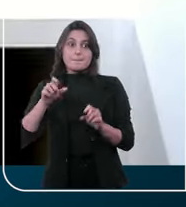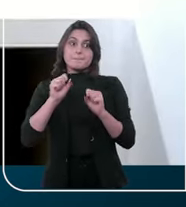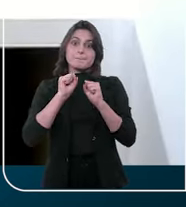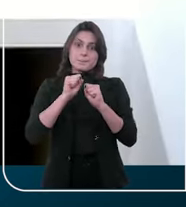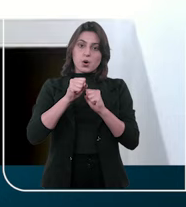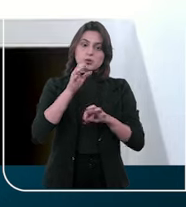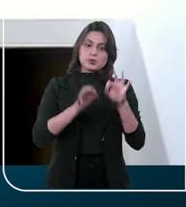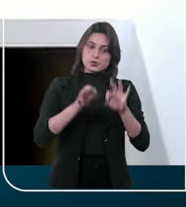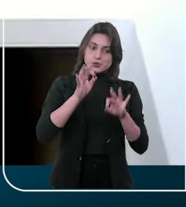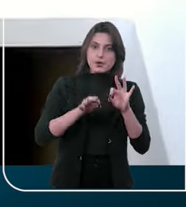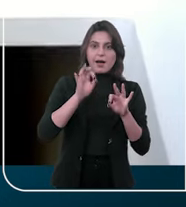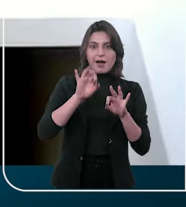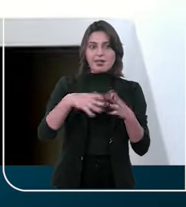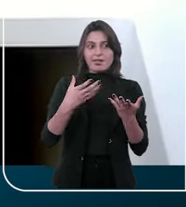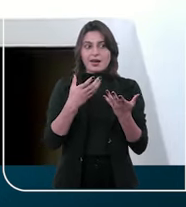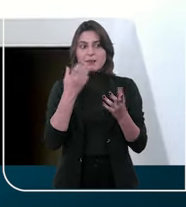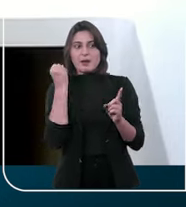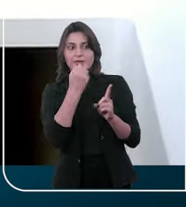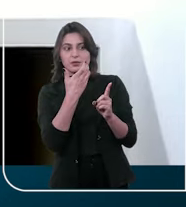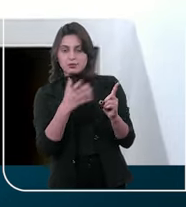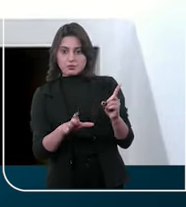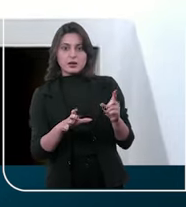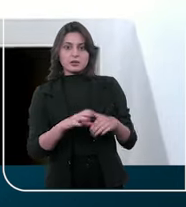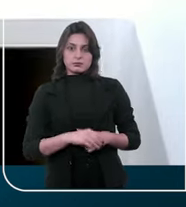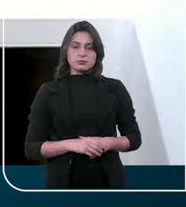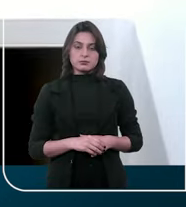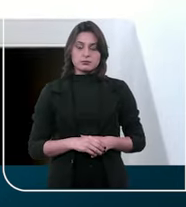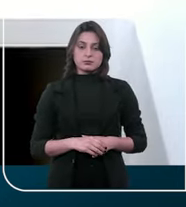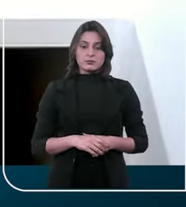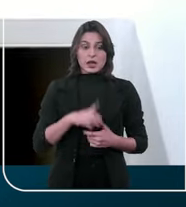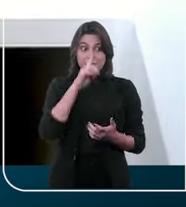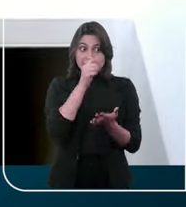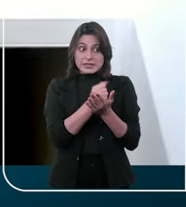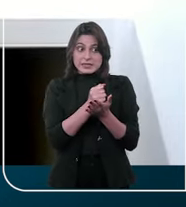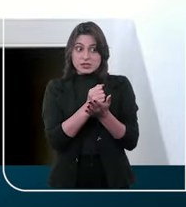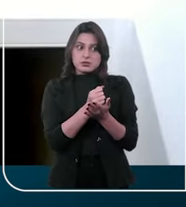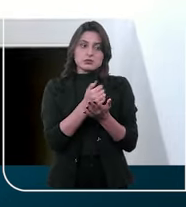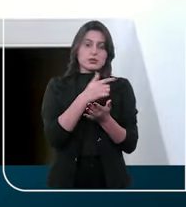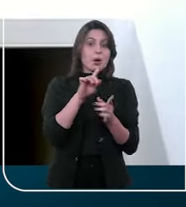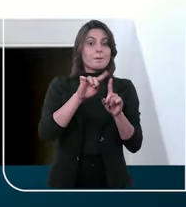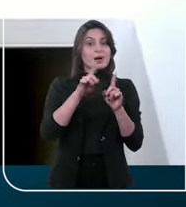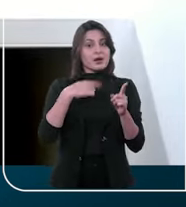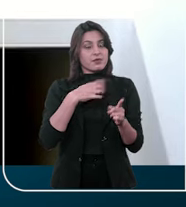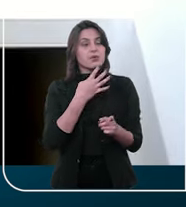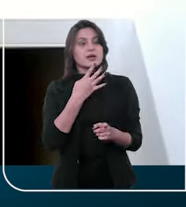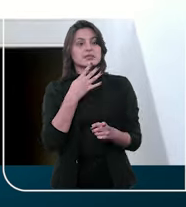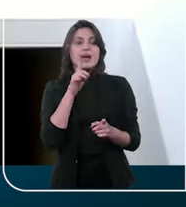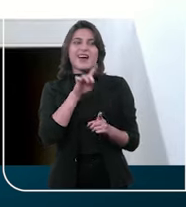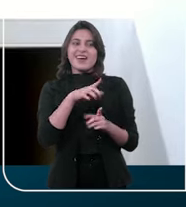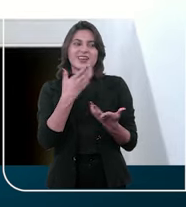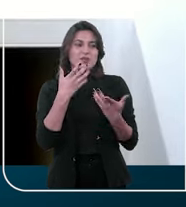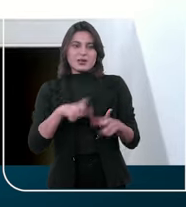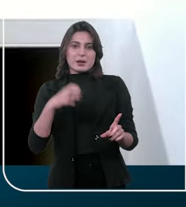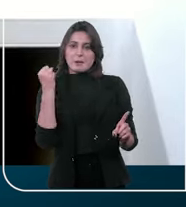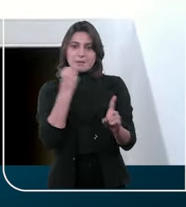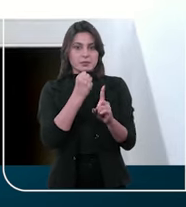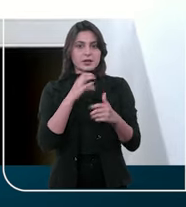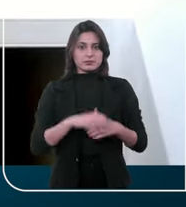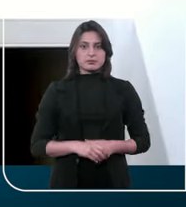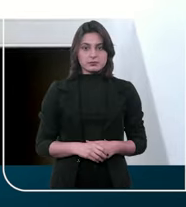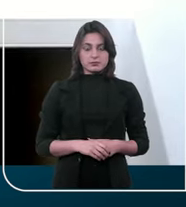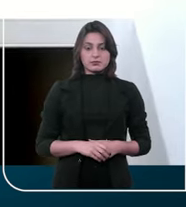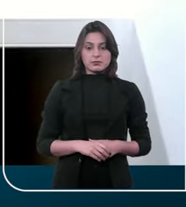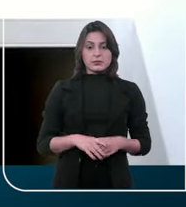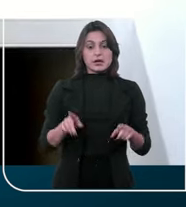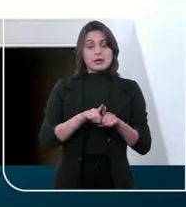crime remanescente, mas ele vai reconhecer que não se trata de um homicídio doloso. E outro momento é o momento da sessão plenária, mas quem